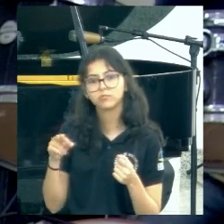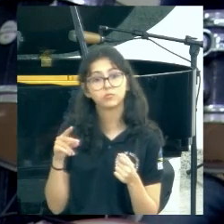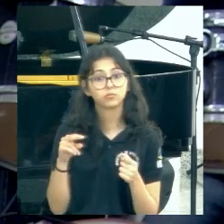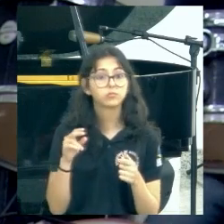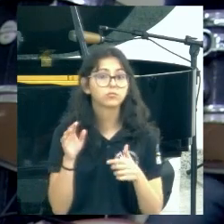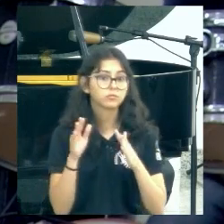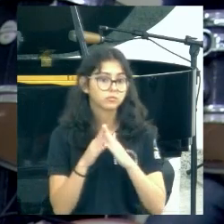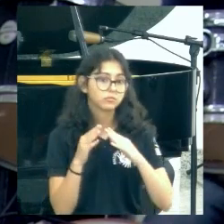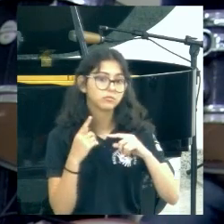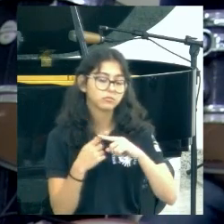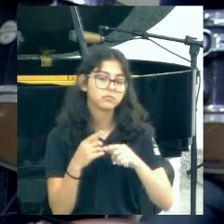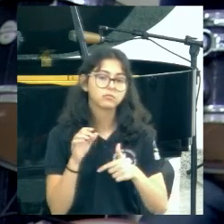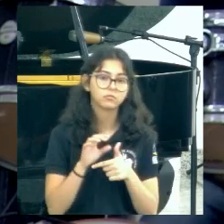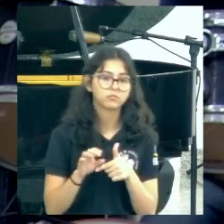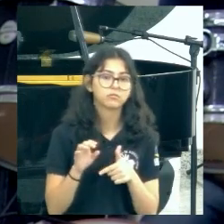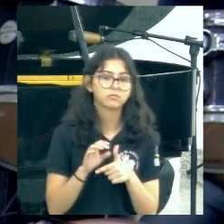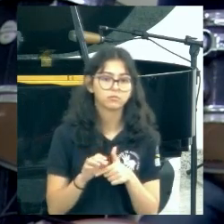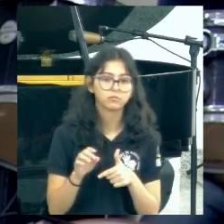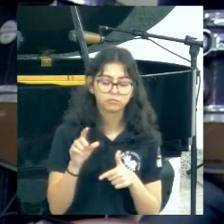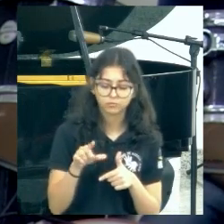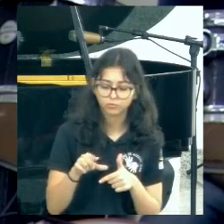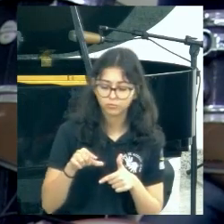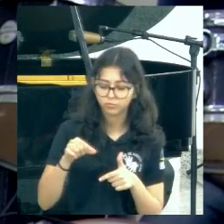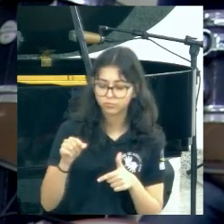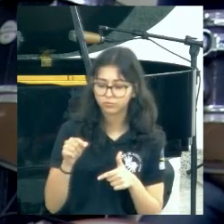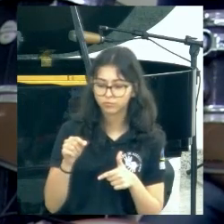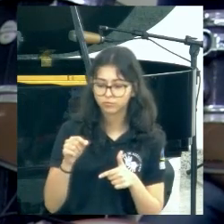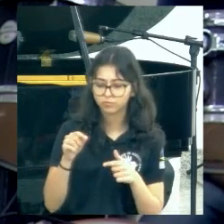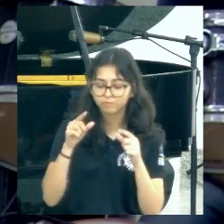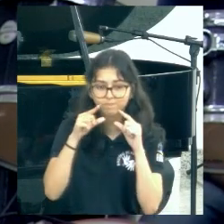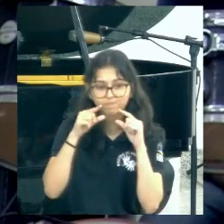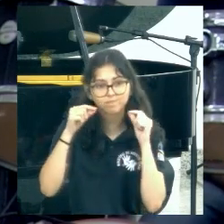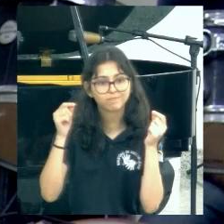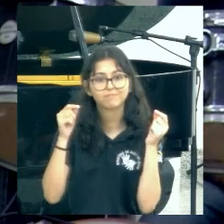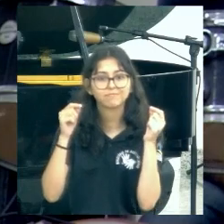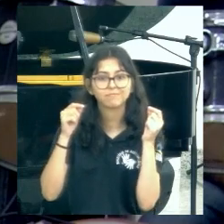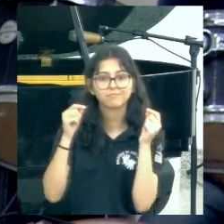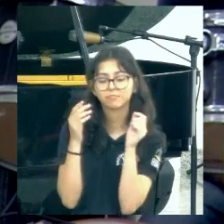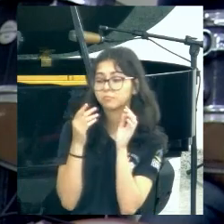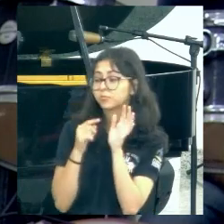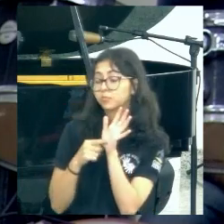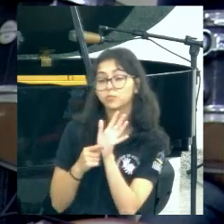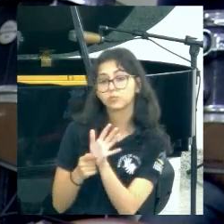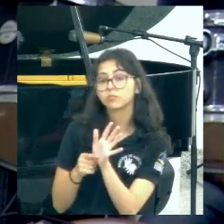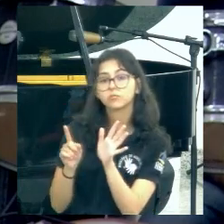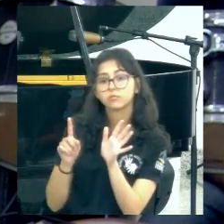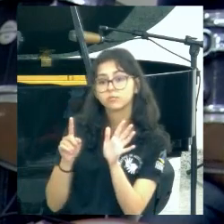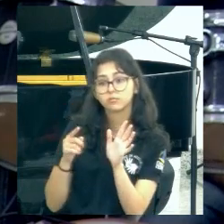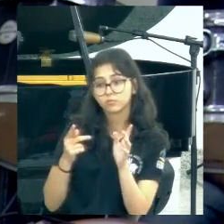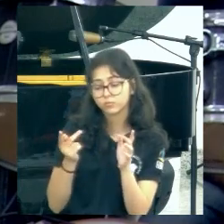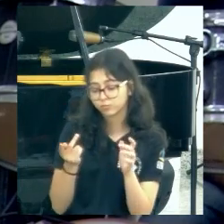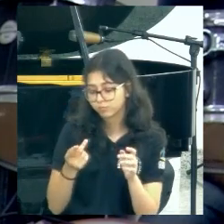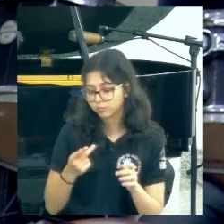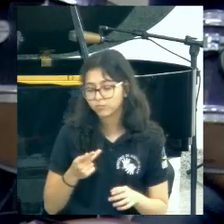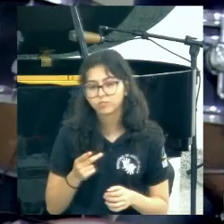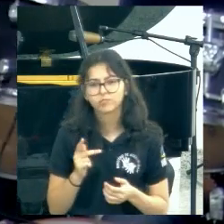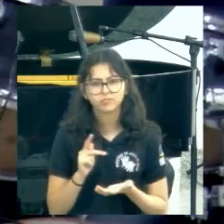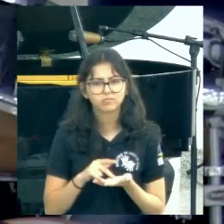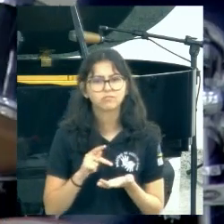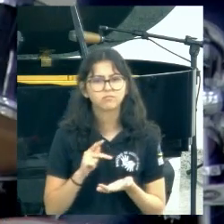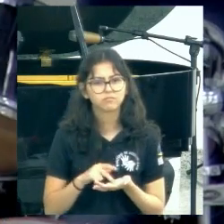Corinto, a performance e não o caráter. Aquela igreja se iludiu, com gente,